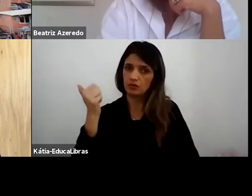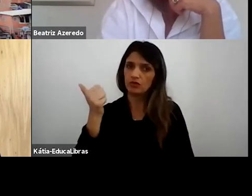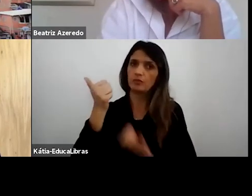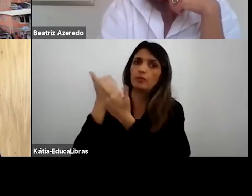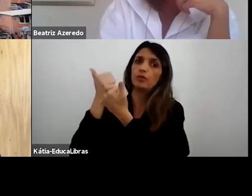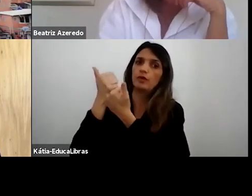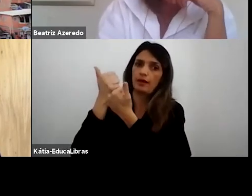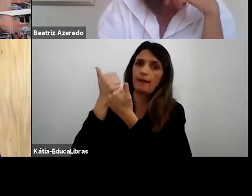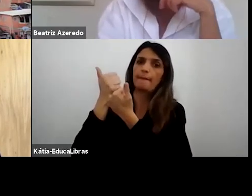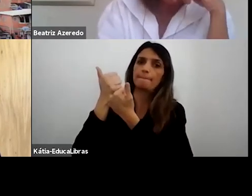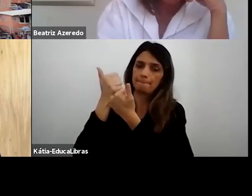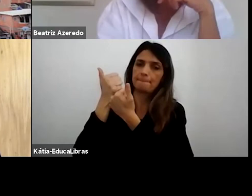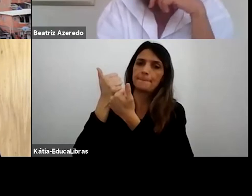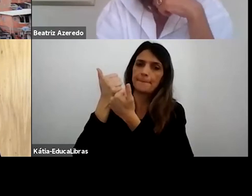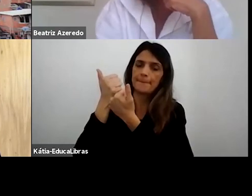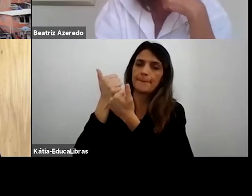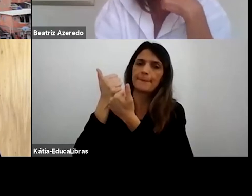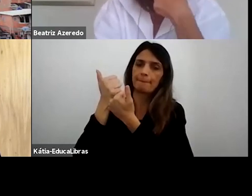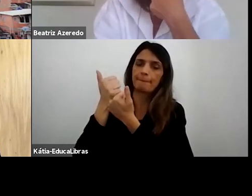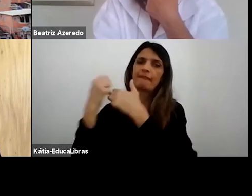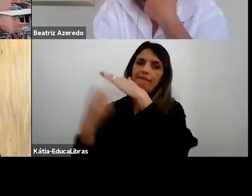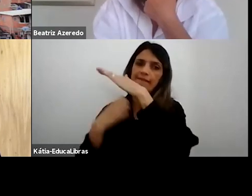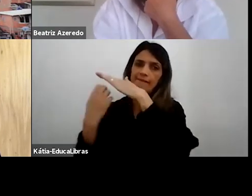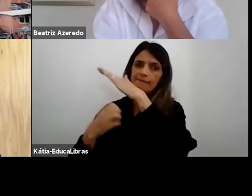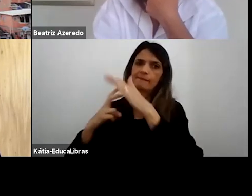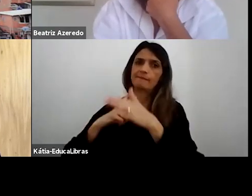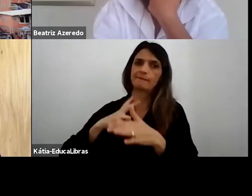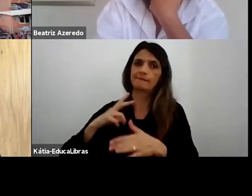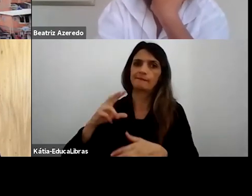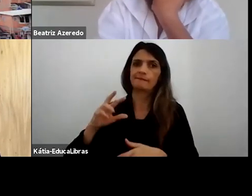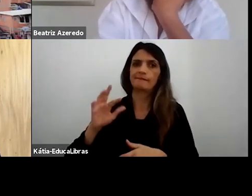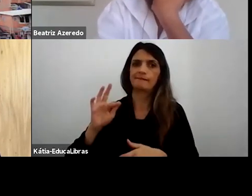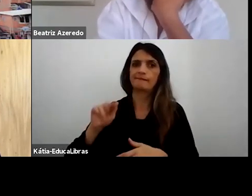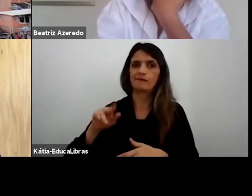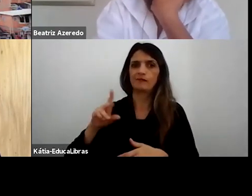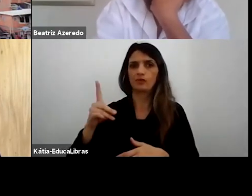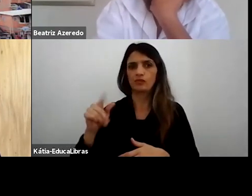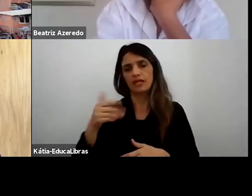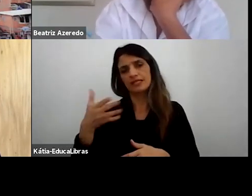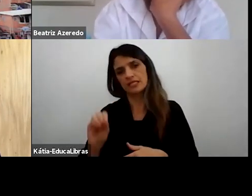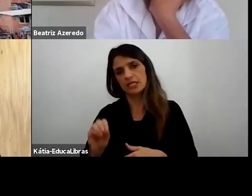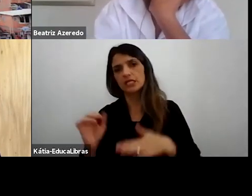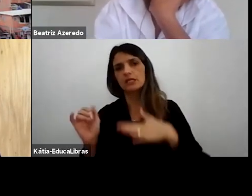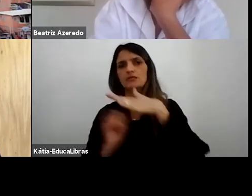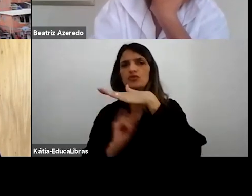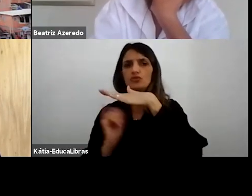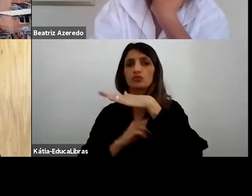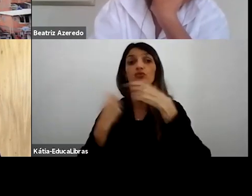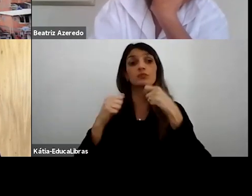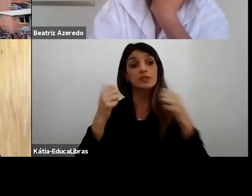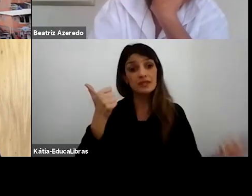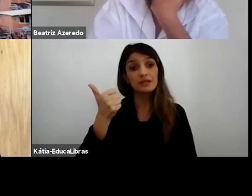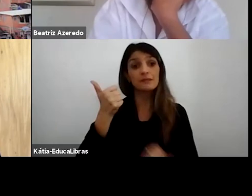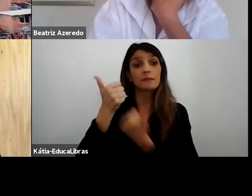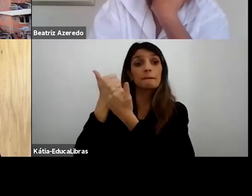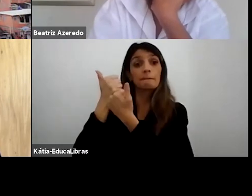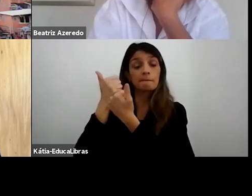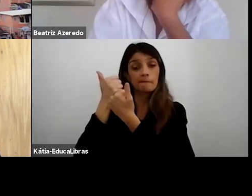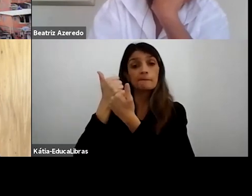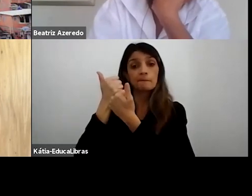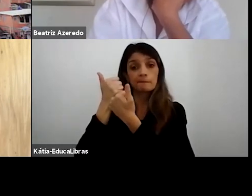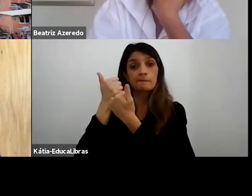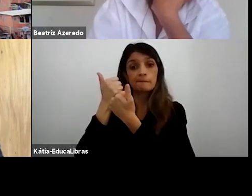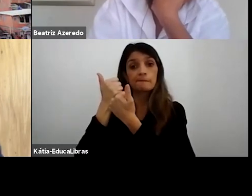né, com as fundações, as empresas, os institutos, a gente precisa dar esse apoio para as organizações, para que